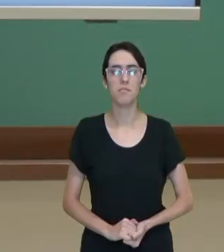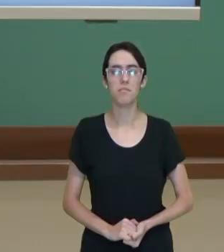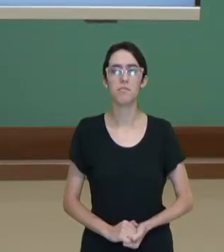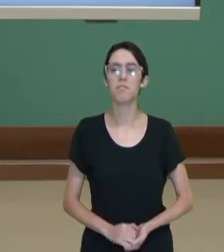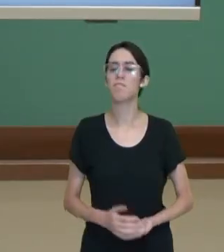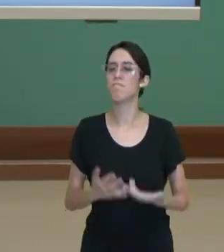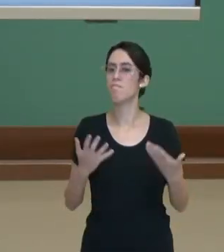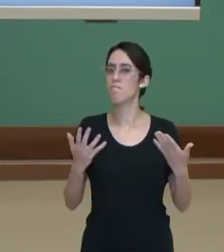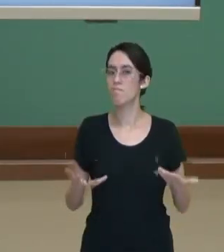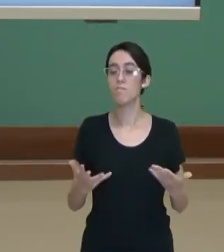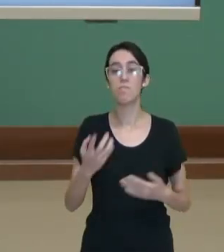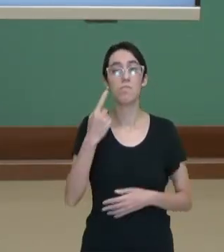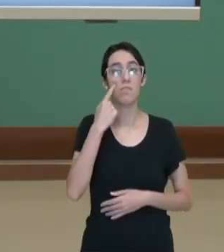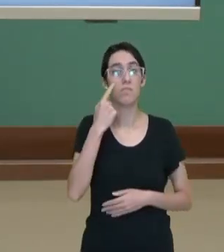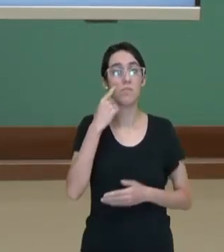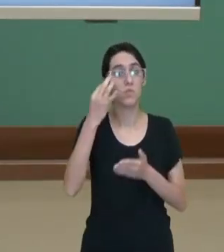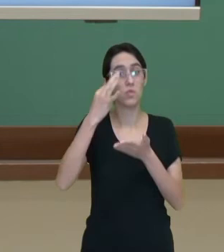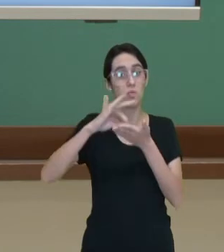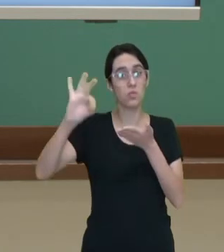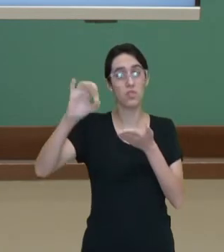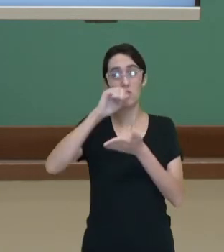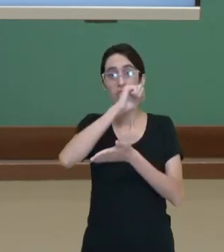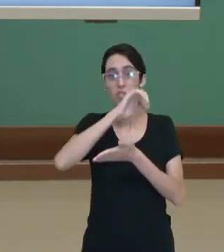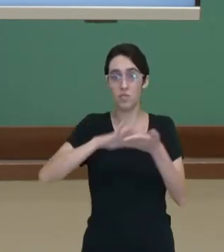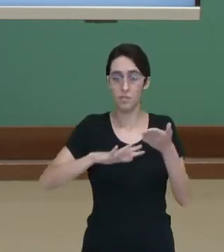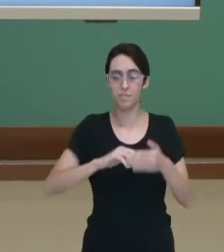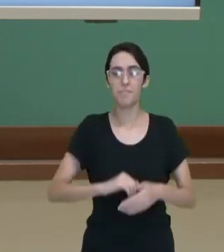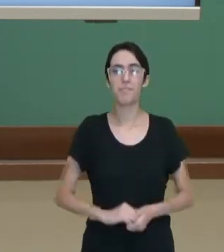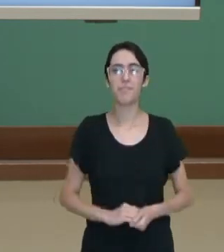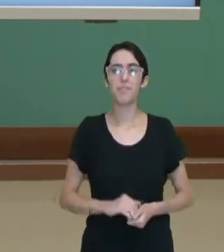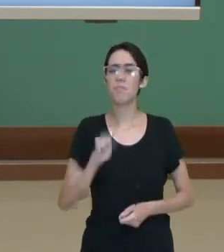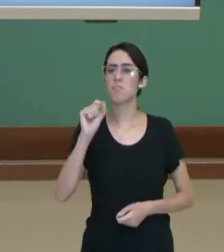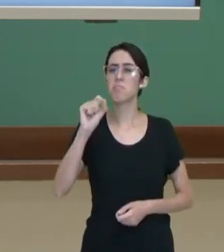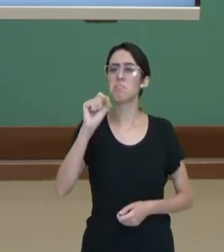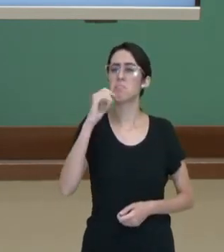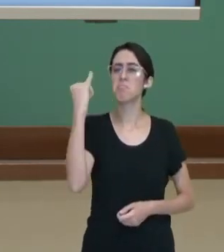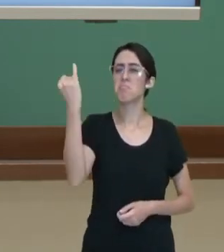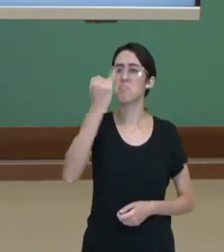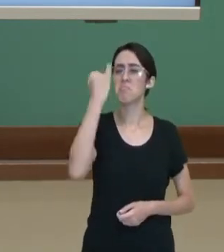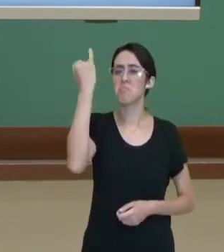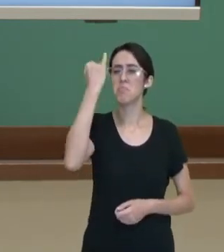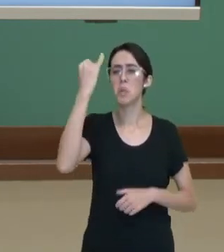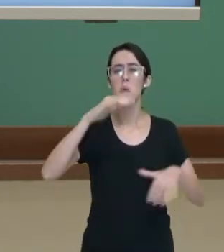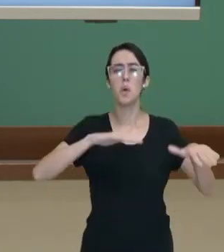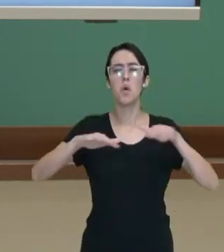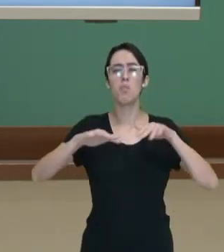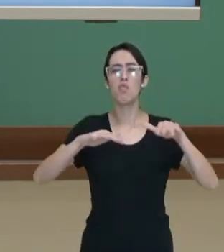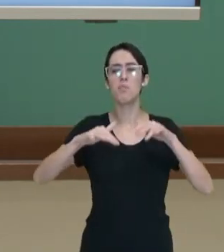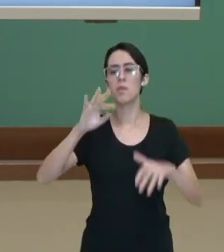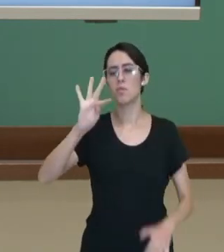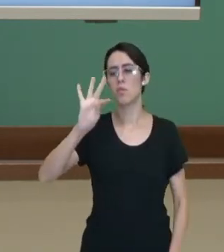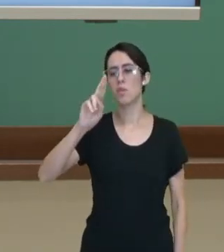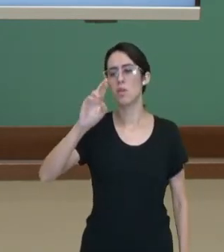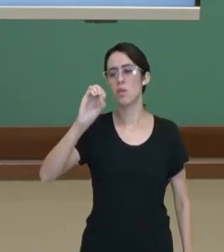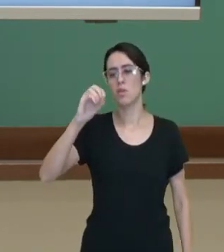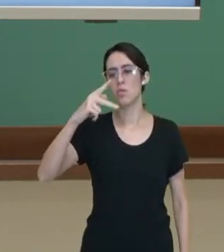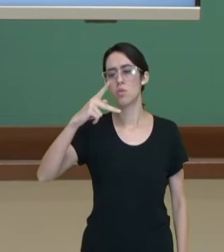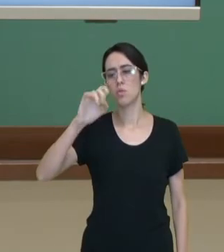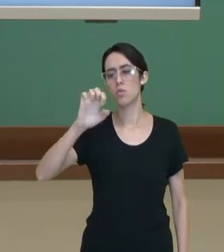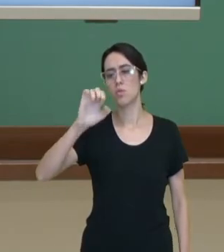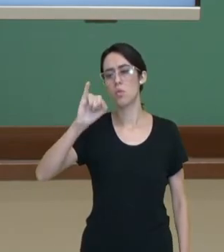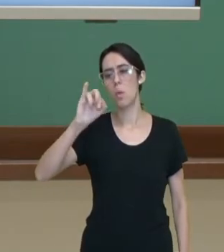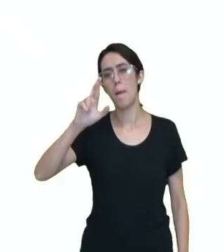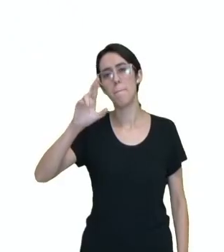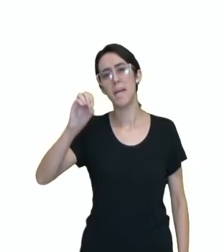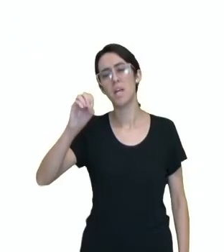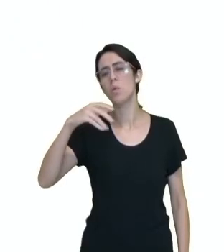Pessoal, vamos então corrigir a nossa atividade, né? Qual a importância do movimento tropeiro para a história do Paraná?